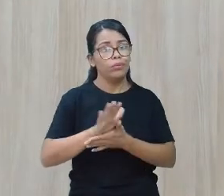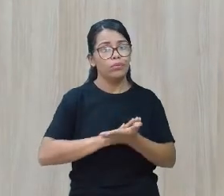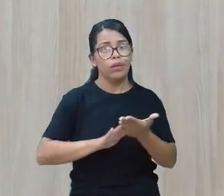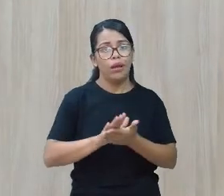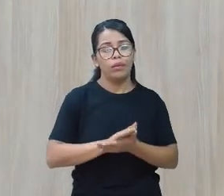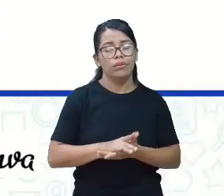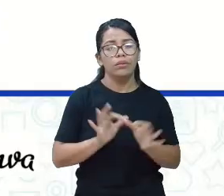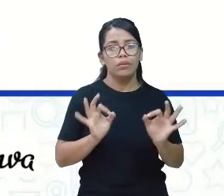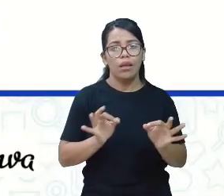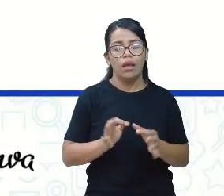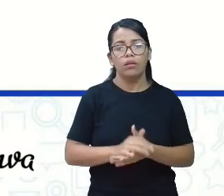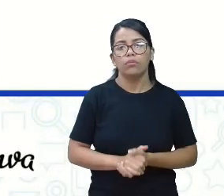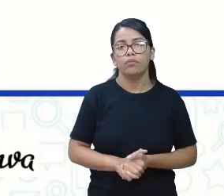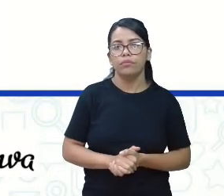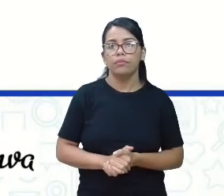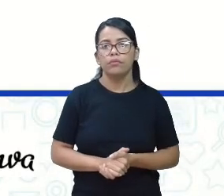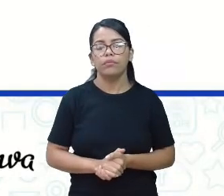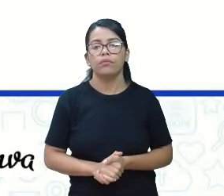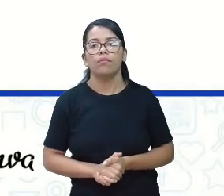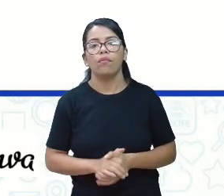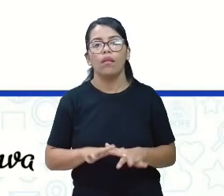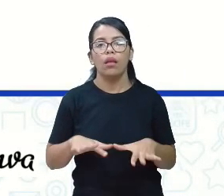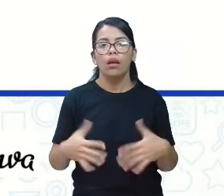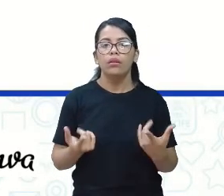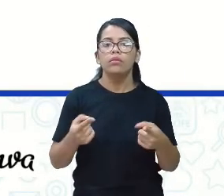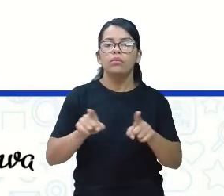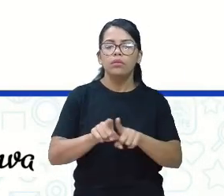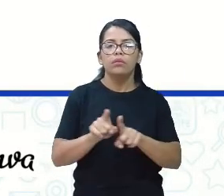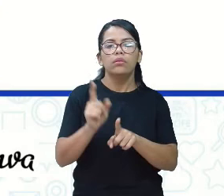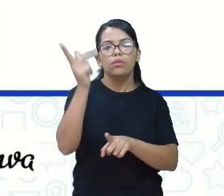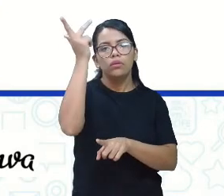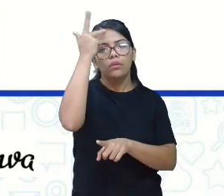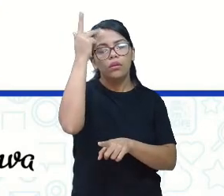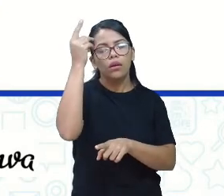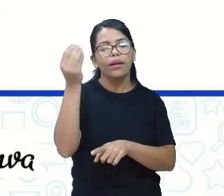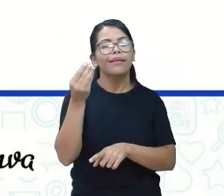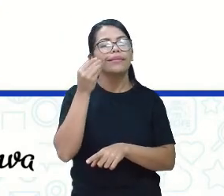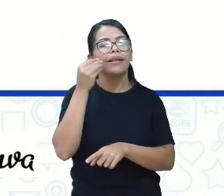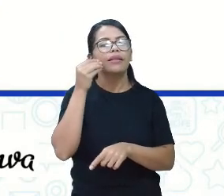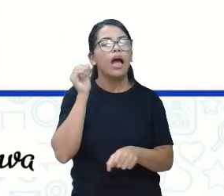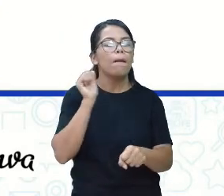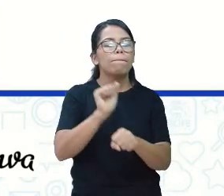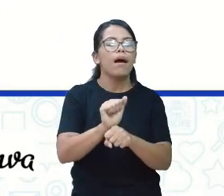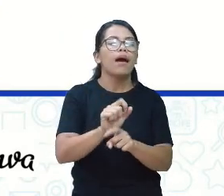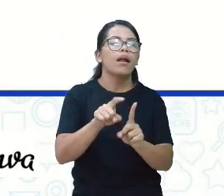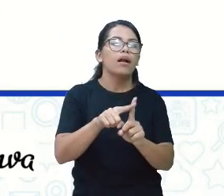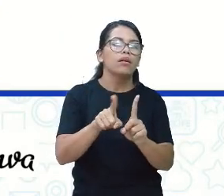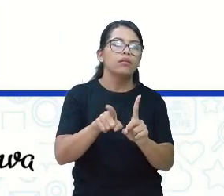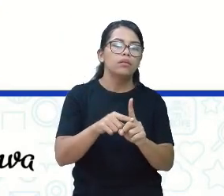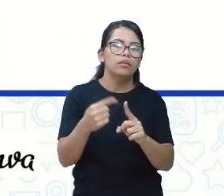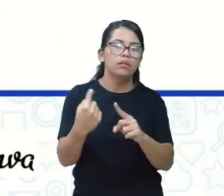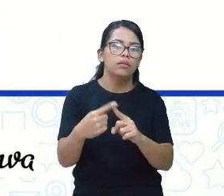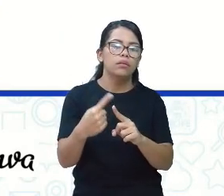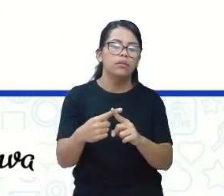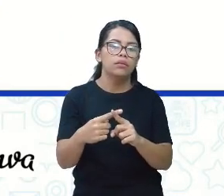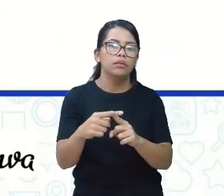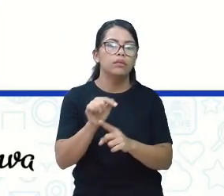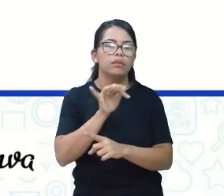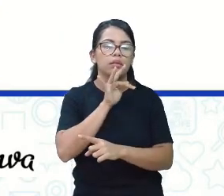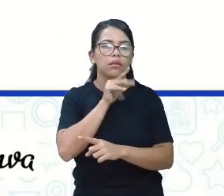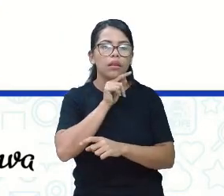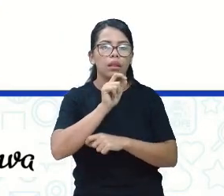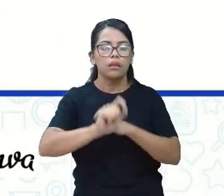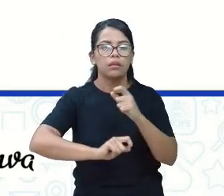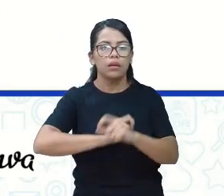disso também é comum a tentativa de interrupção da gestação. o que retarda ainda mais a procura